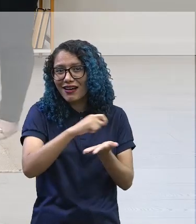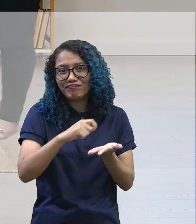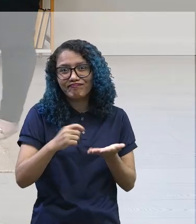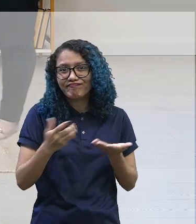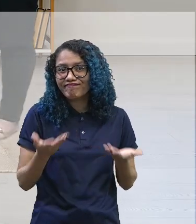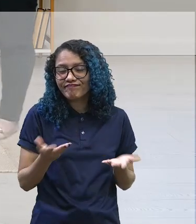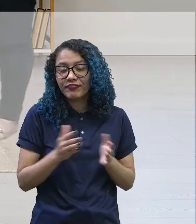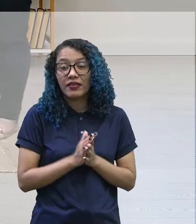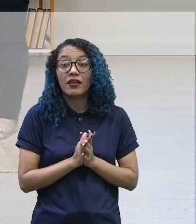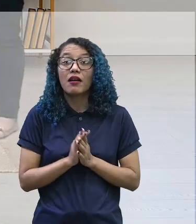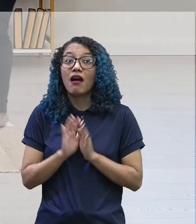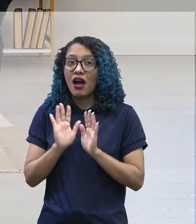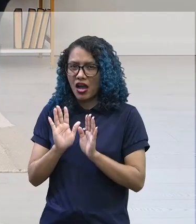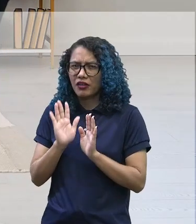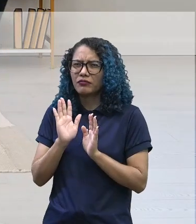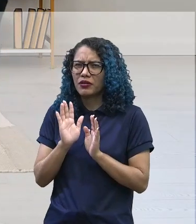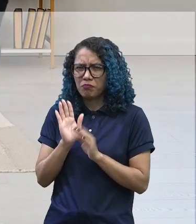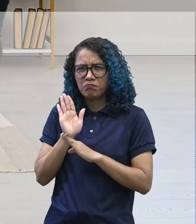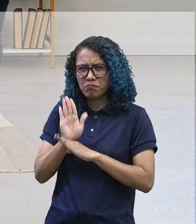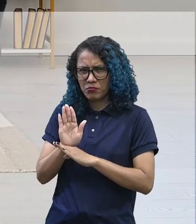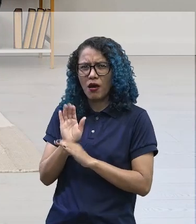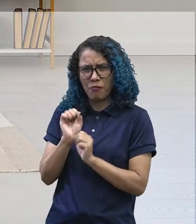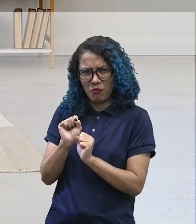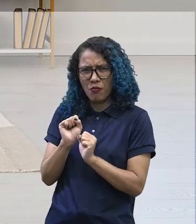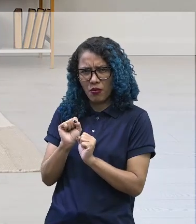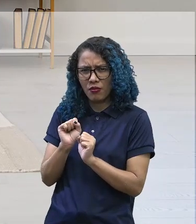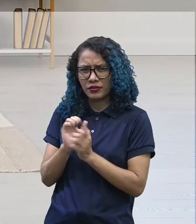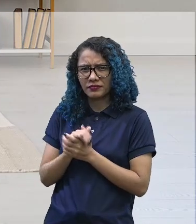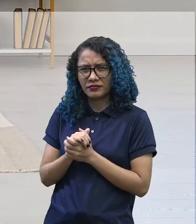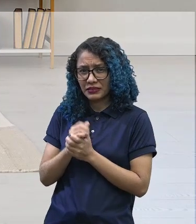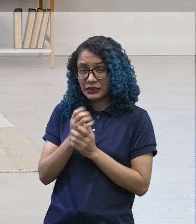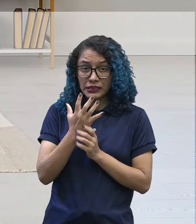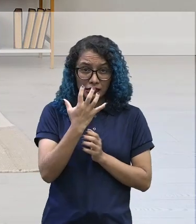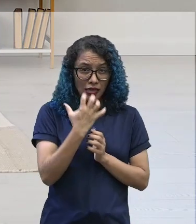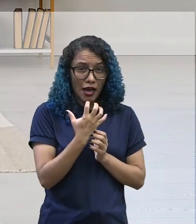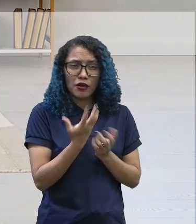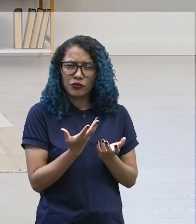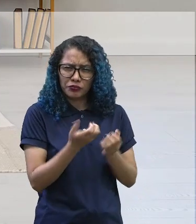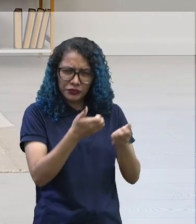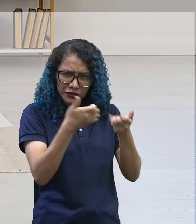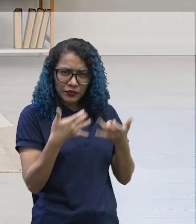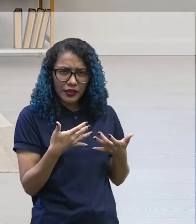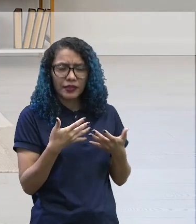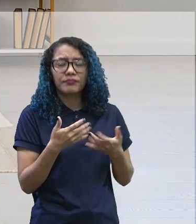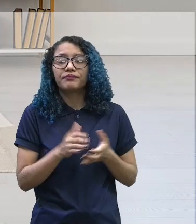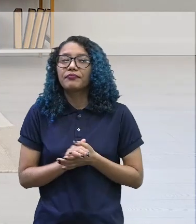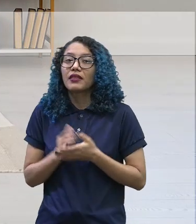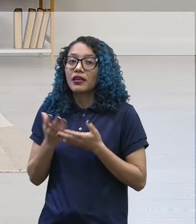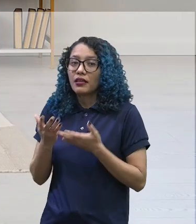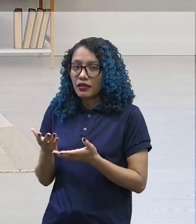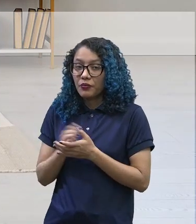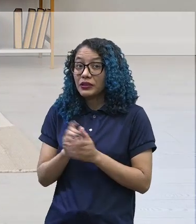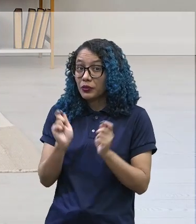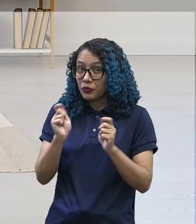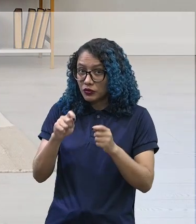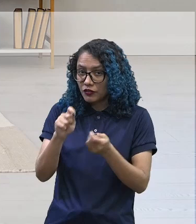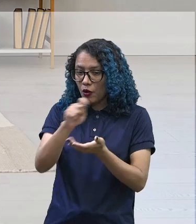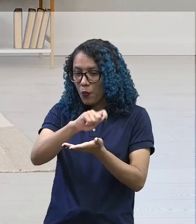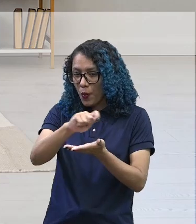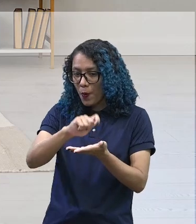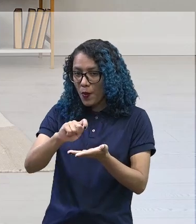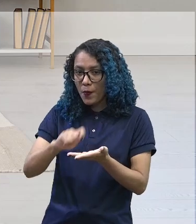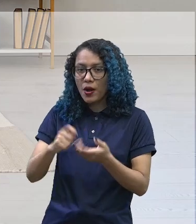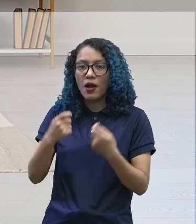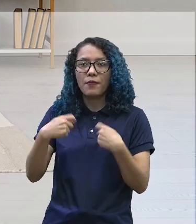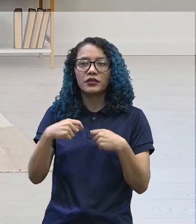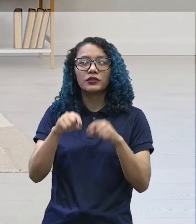Pois eu já sei como eu posso te ajudar. Sério, amiga? Como? Ju, para escrever essa redação, você vai seguir